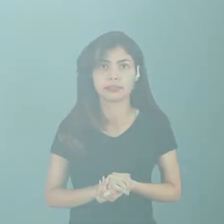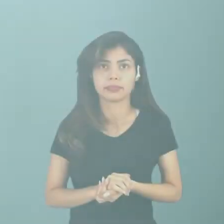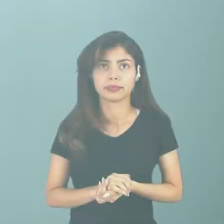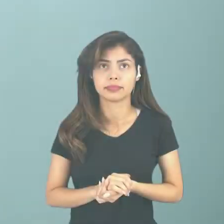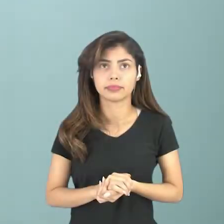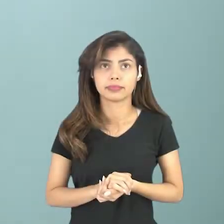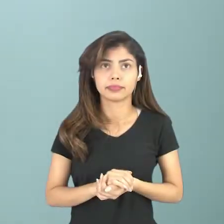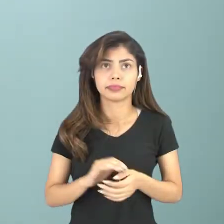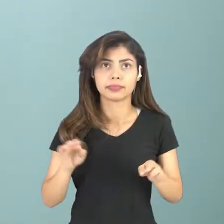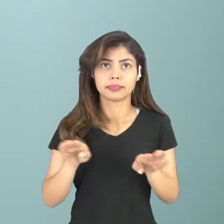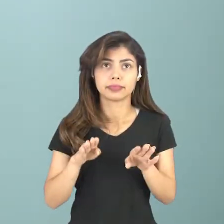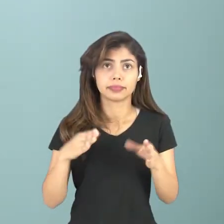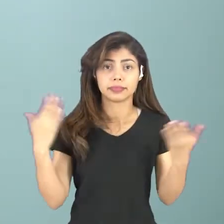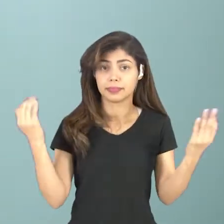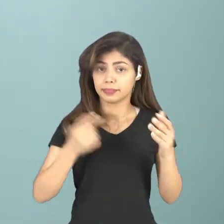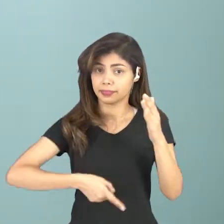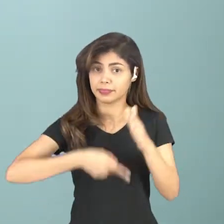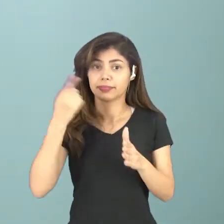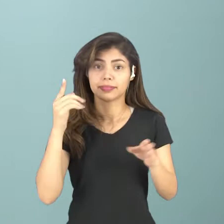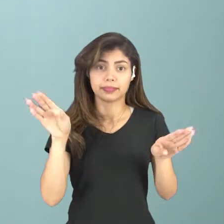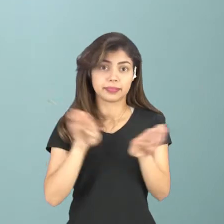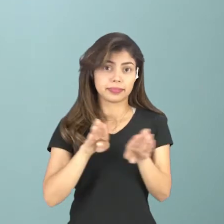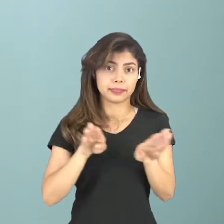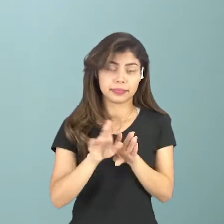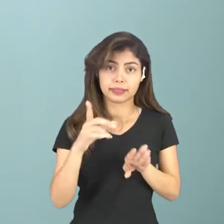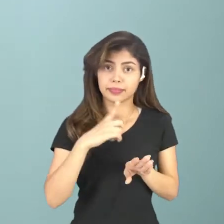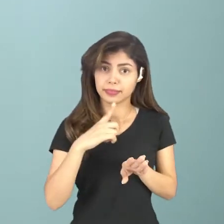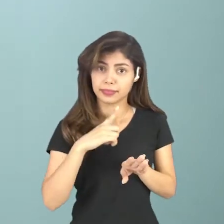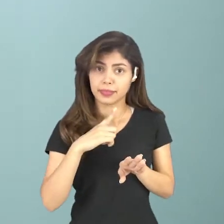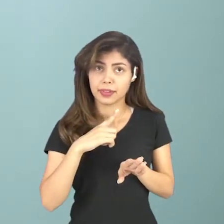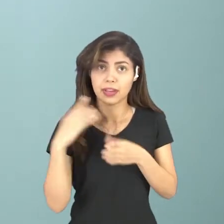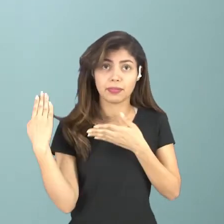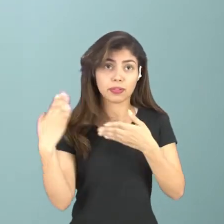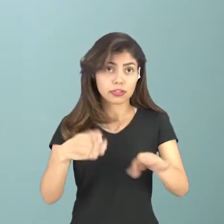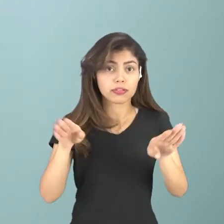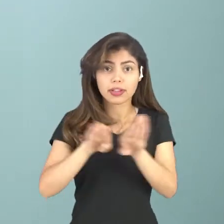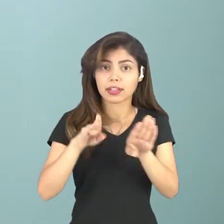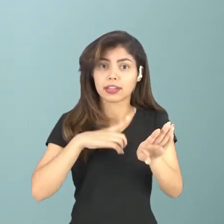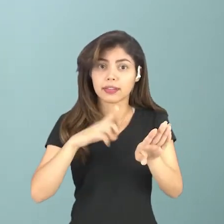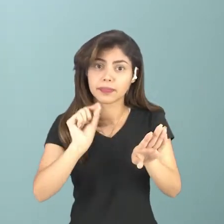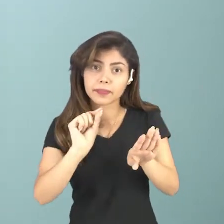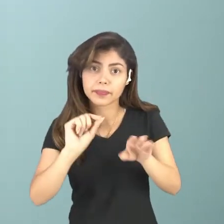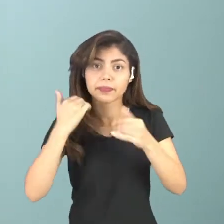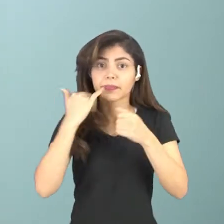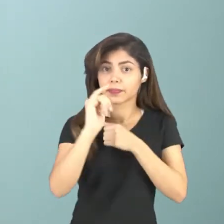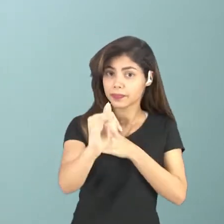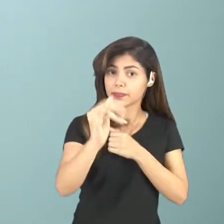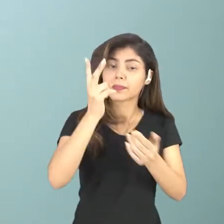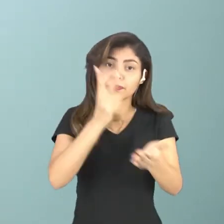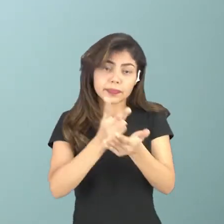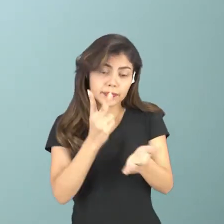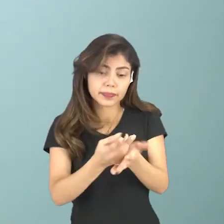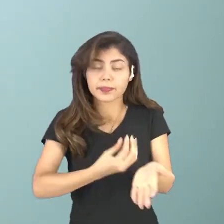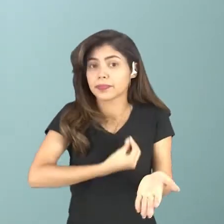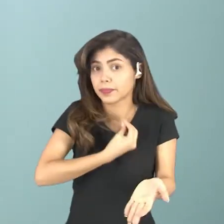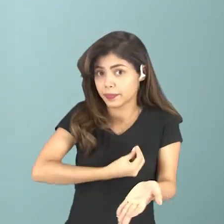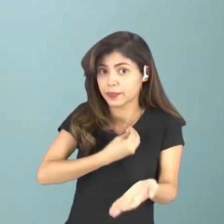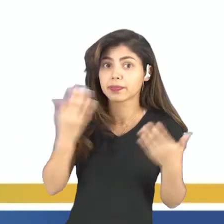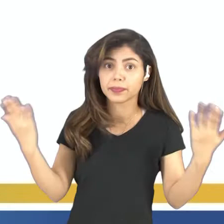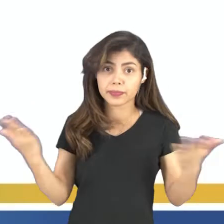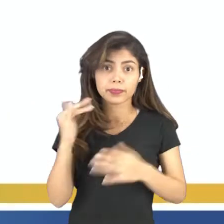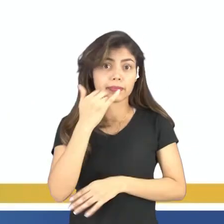Olá, caros alunos! Hoje vamos ter mais uma aula de física e vamos continuar com a temática energia. Hoje a aula vai falar